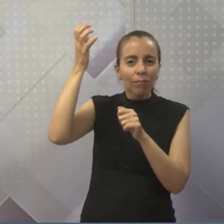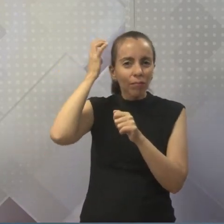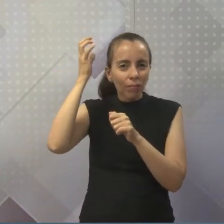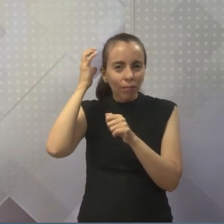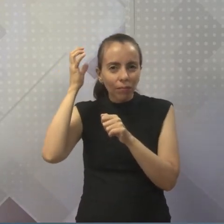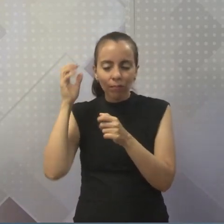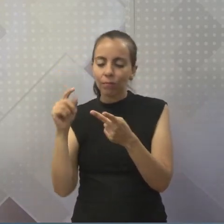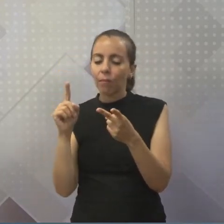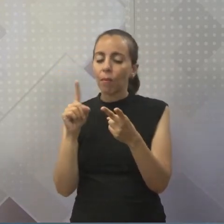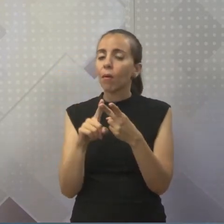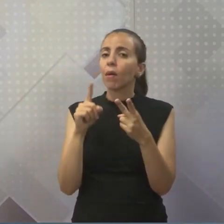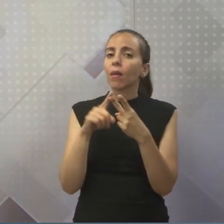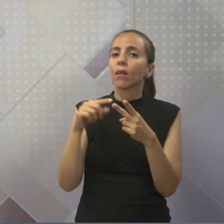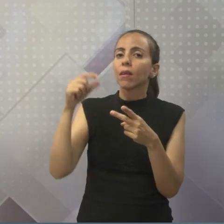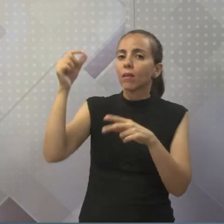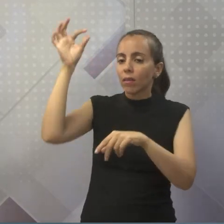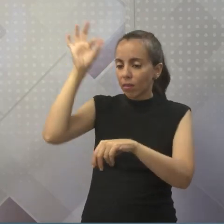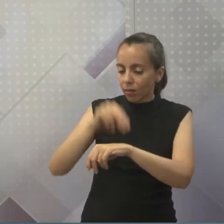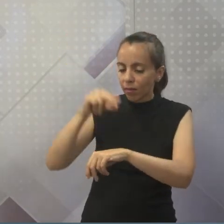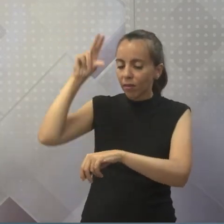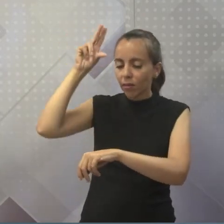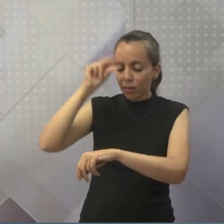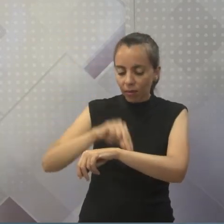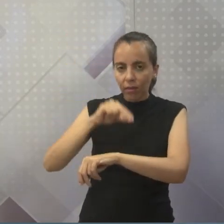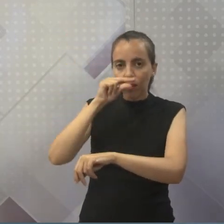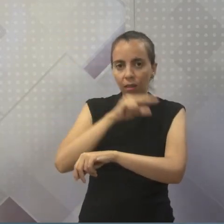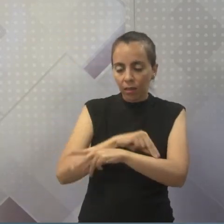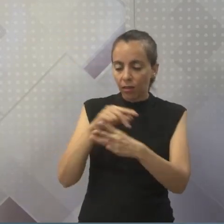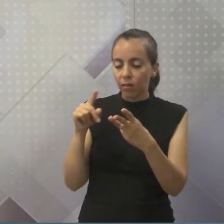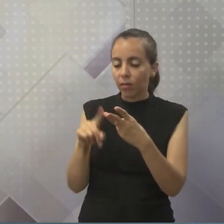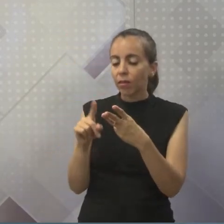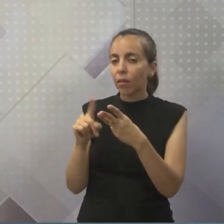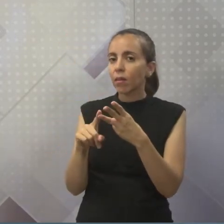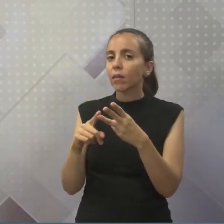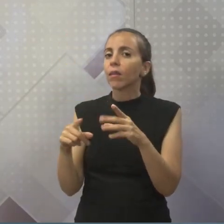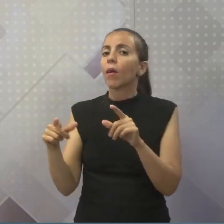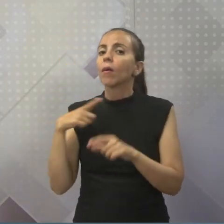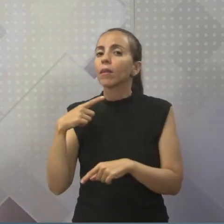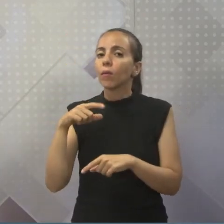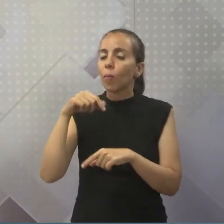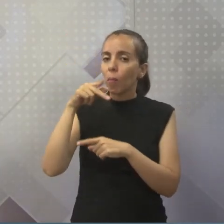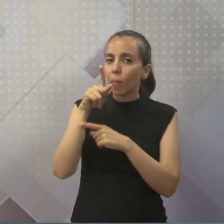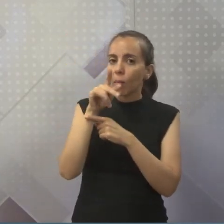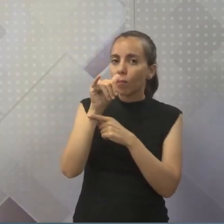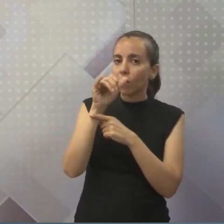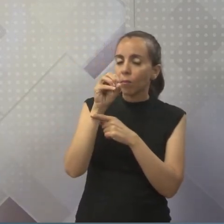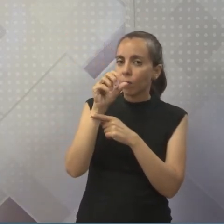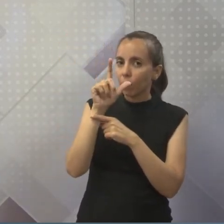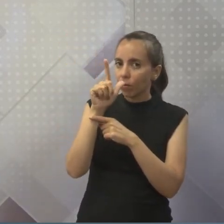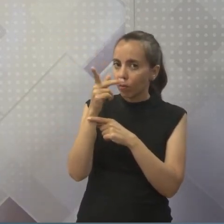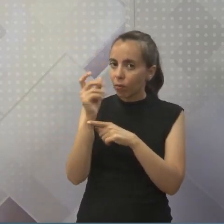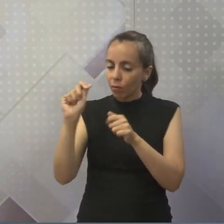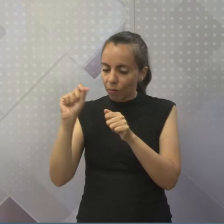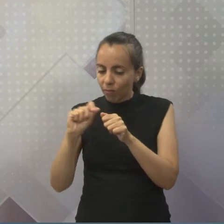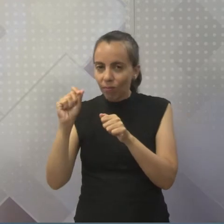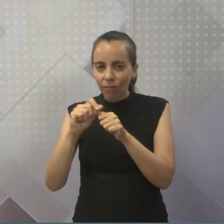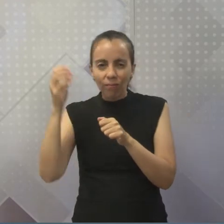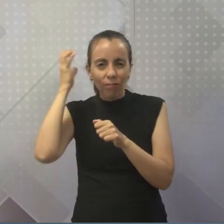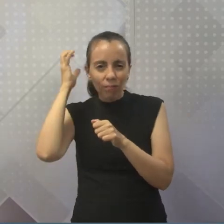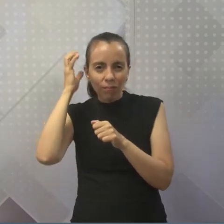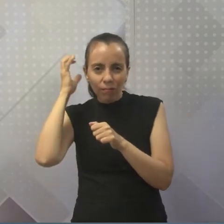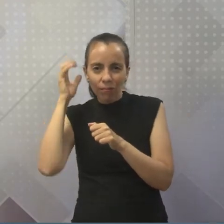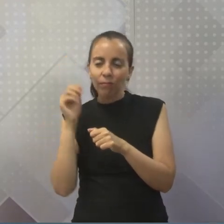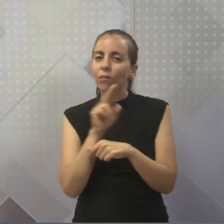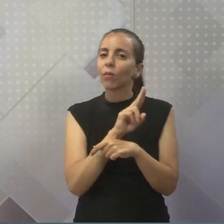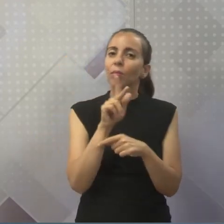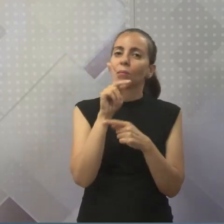carrapato são parasitas externos que provocam doenças. No caso do piolho, a gente chama de pediculose,